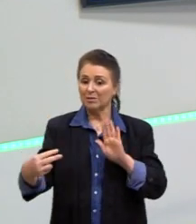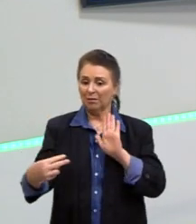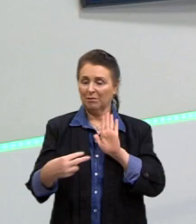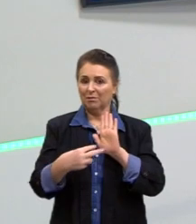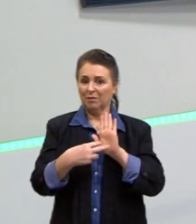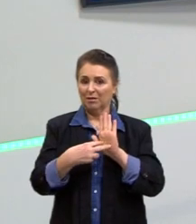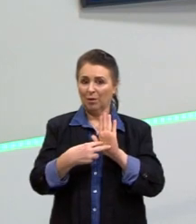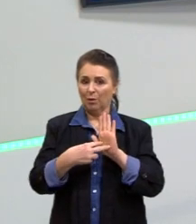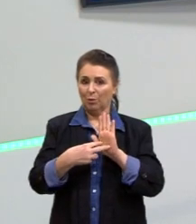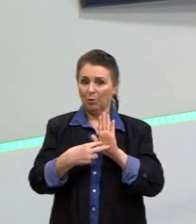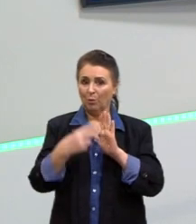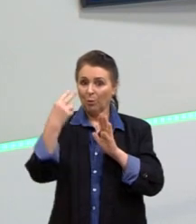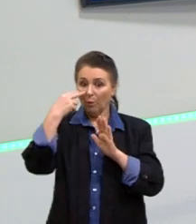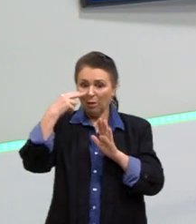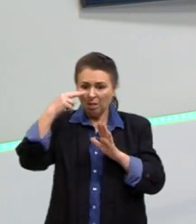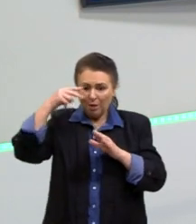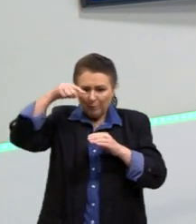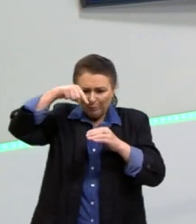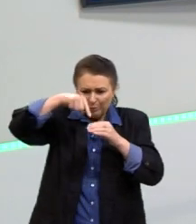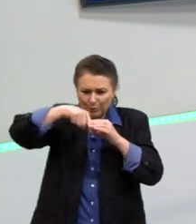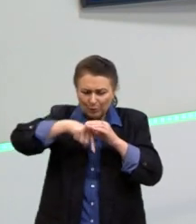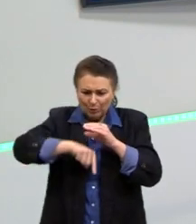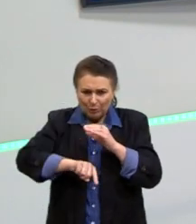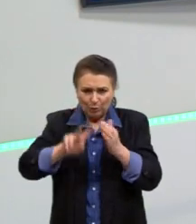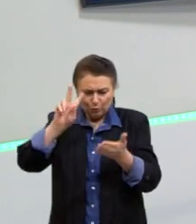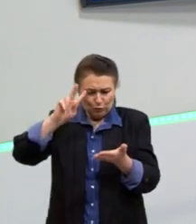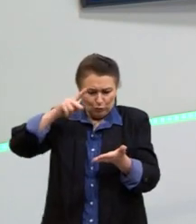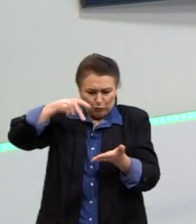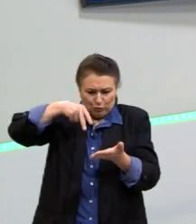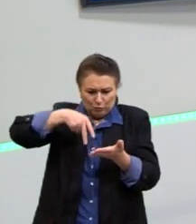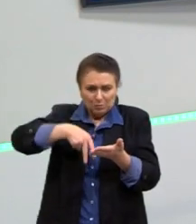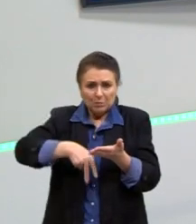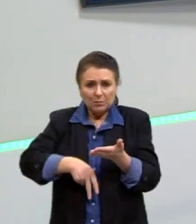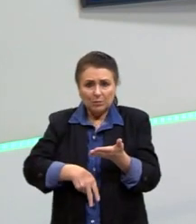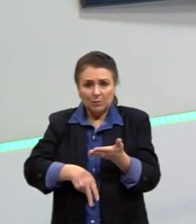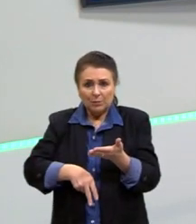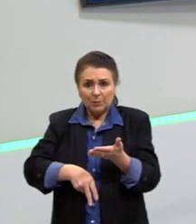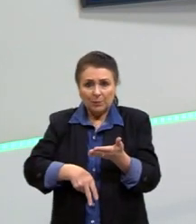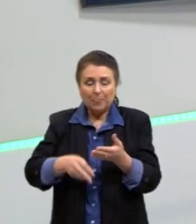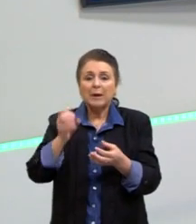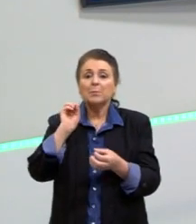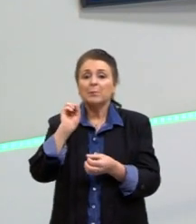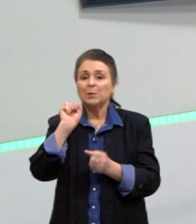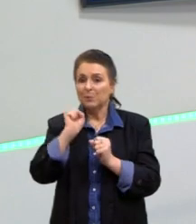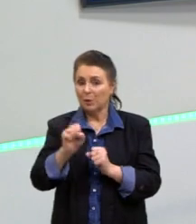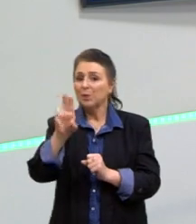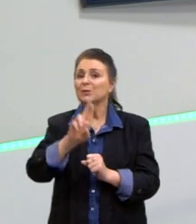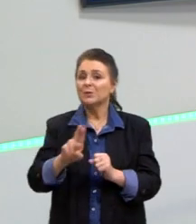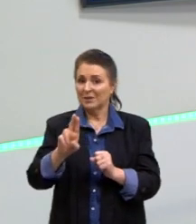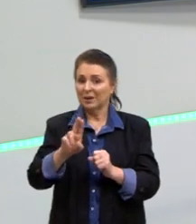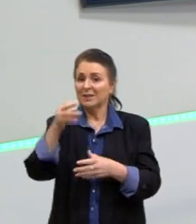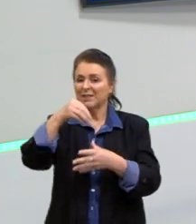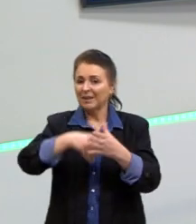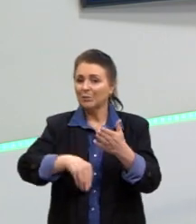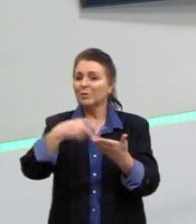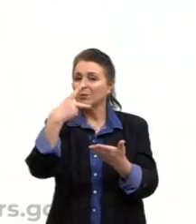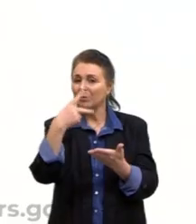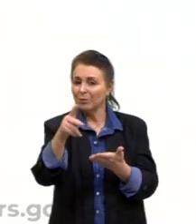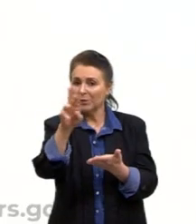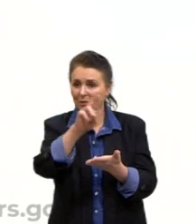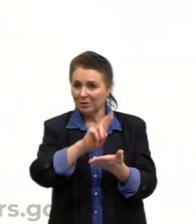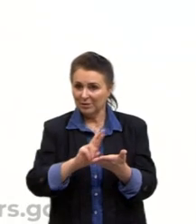para enxergar o que além daquilo ali vocês têm conhecimento para incorporar na redação. Vamos olhar